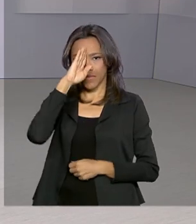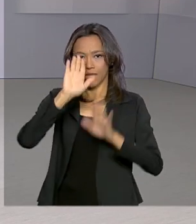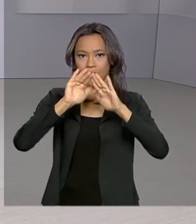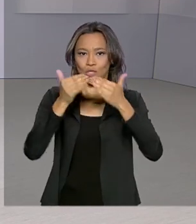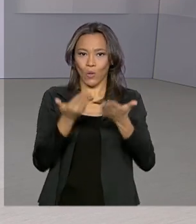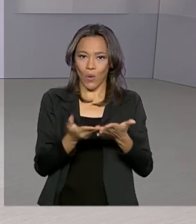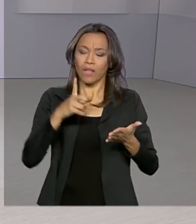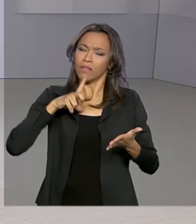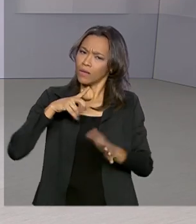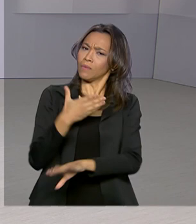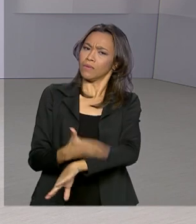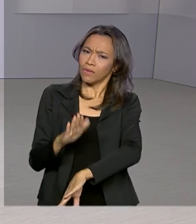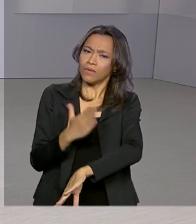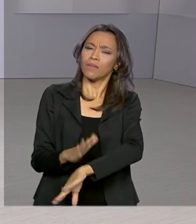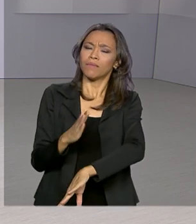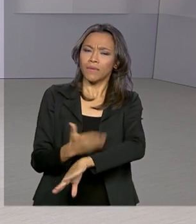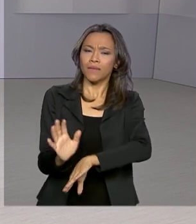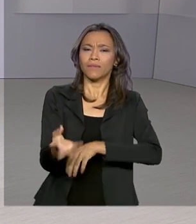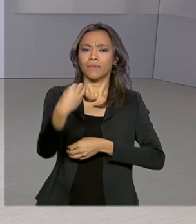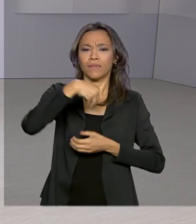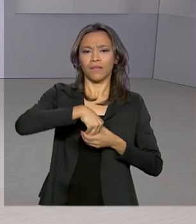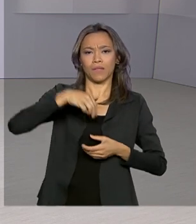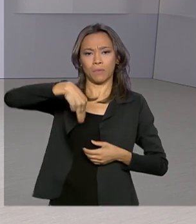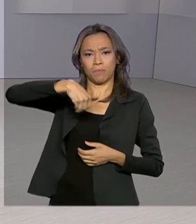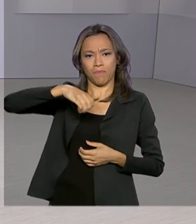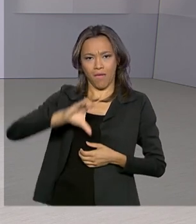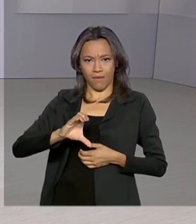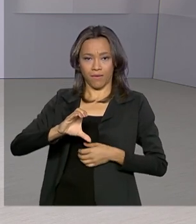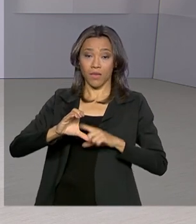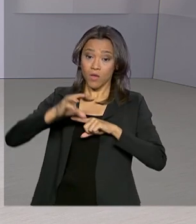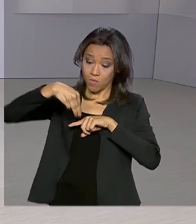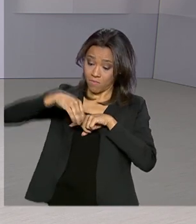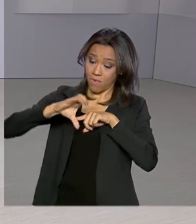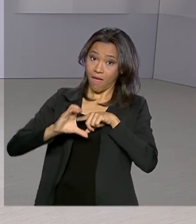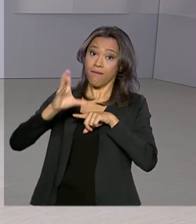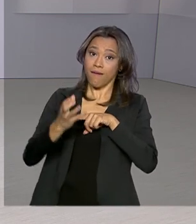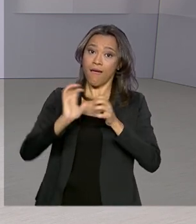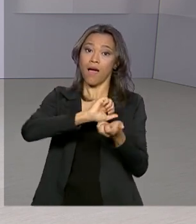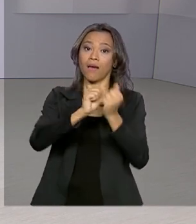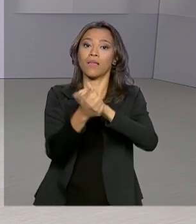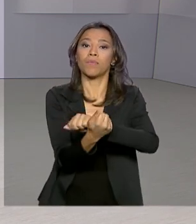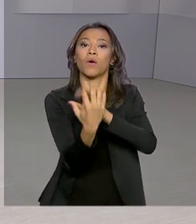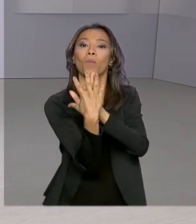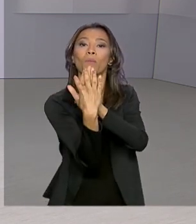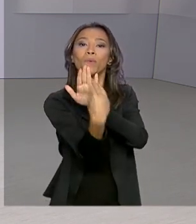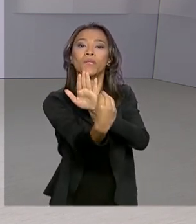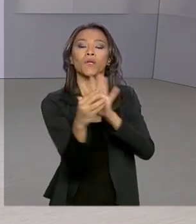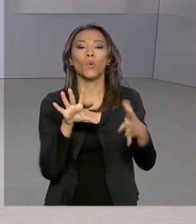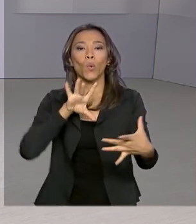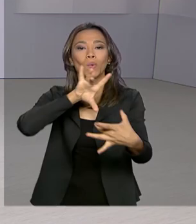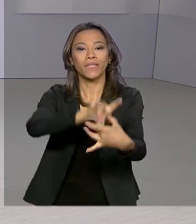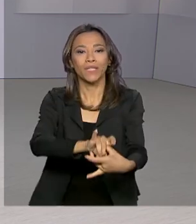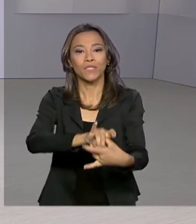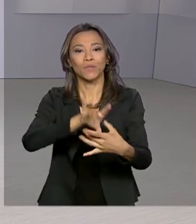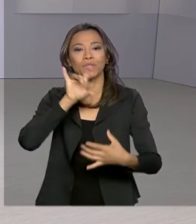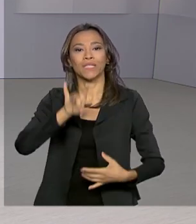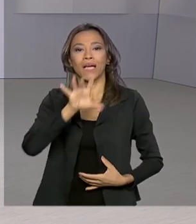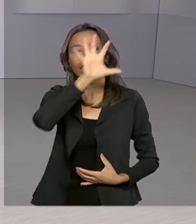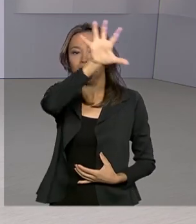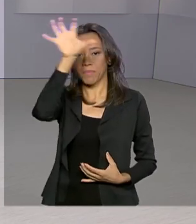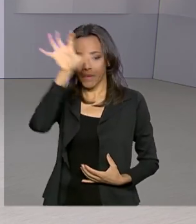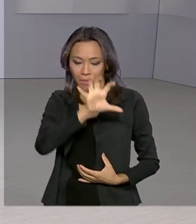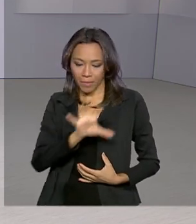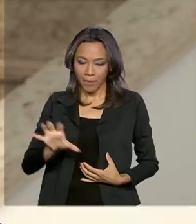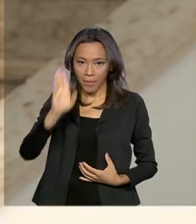de um treinamento do Ministério da Educação. O MEC quer adaptar o modelo à realidade de cada região do país.